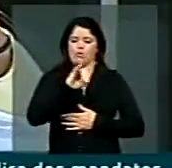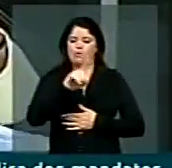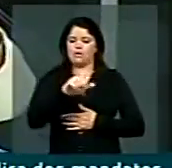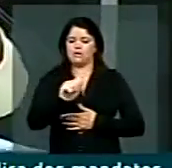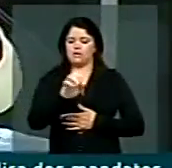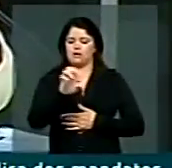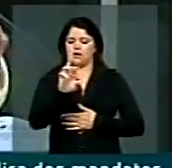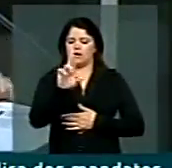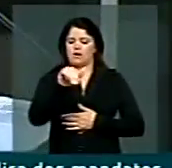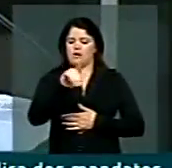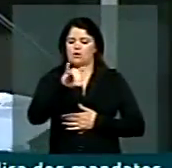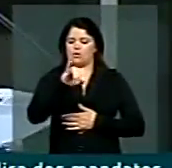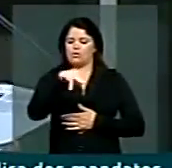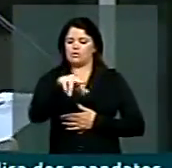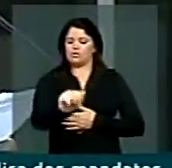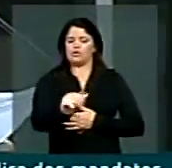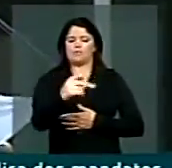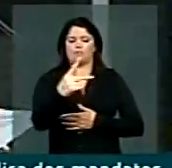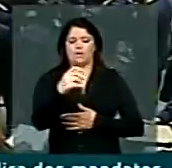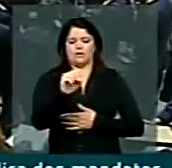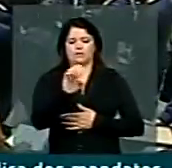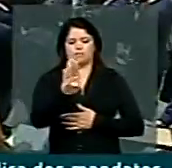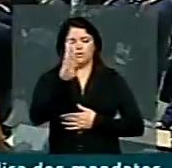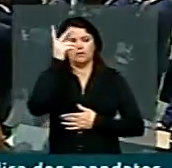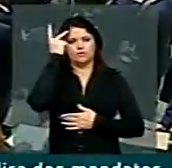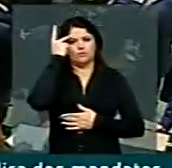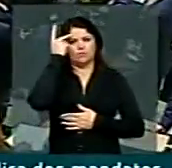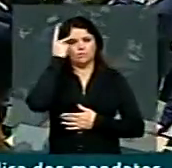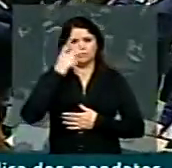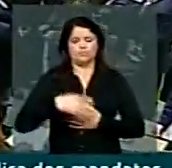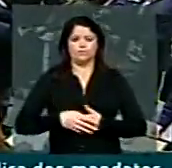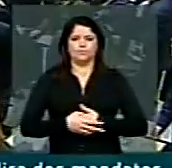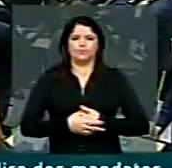Erundina, do PSB de São Paulo.